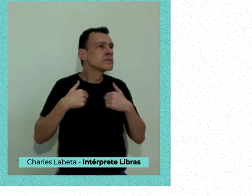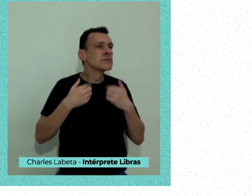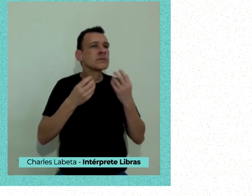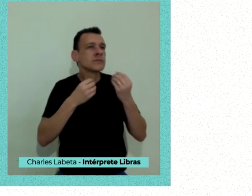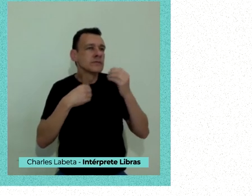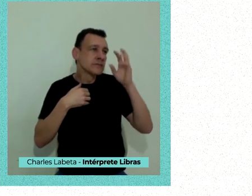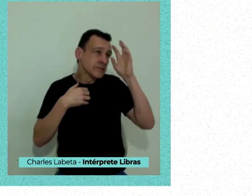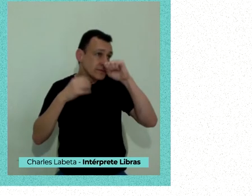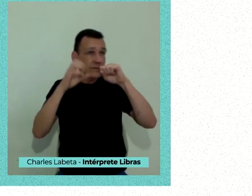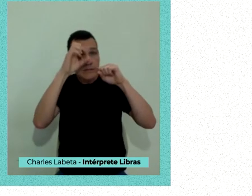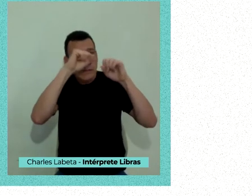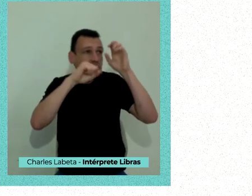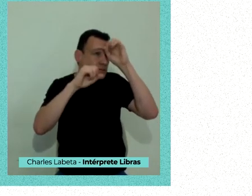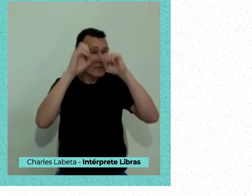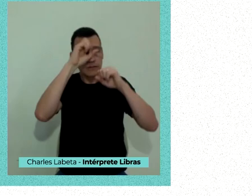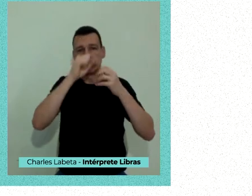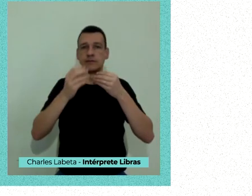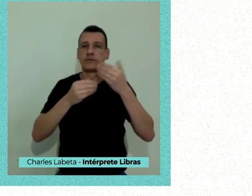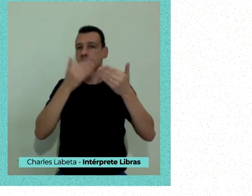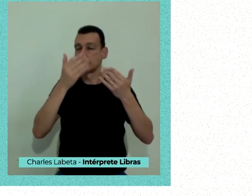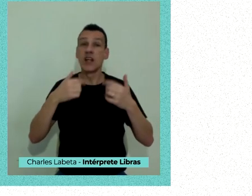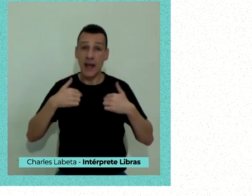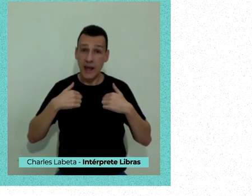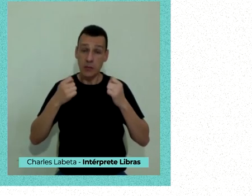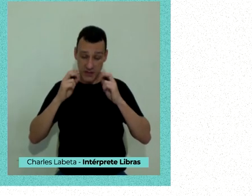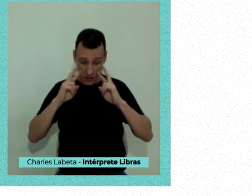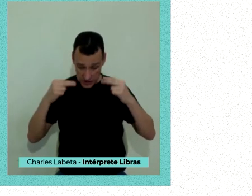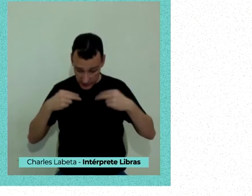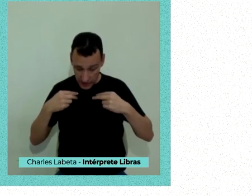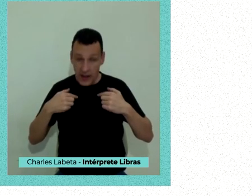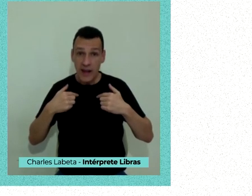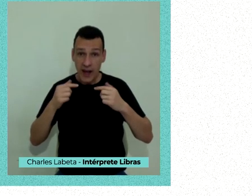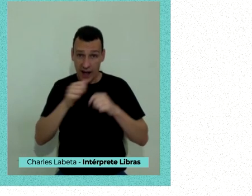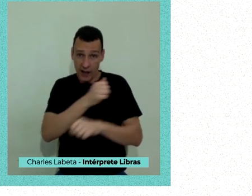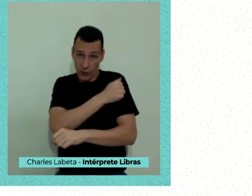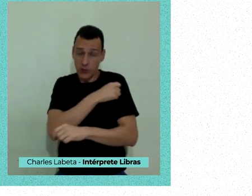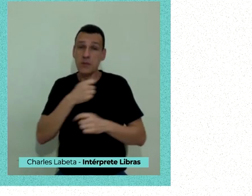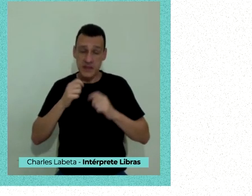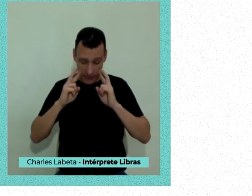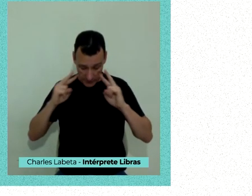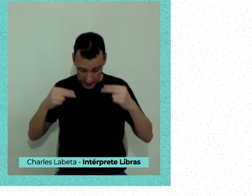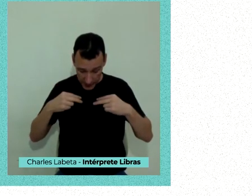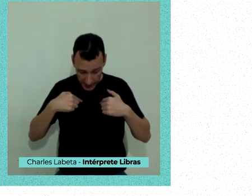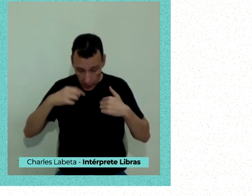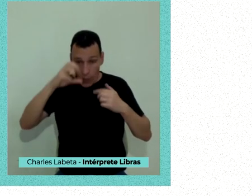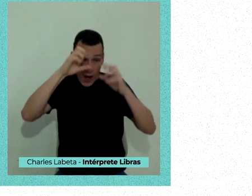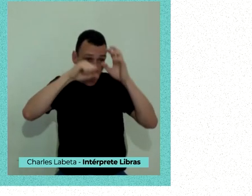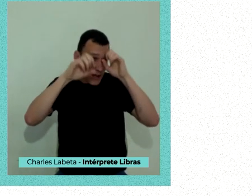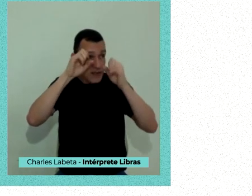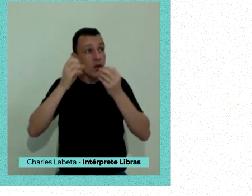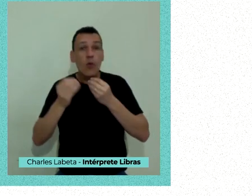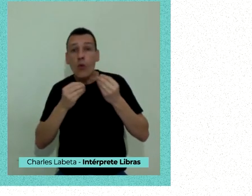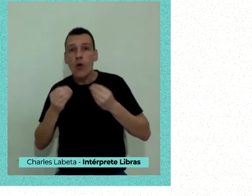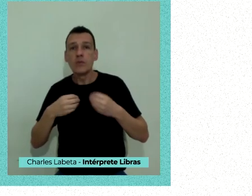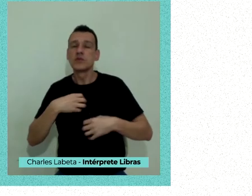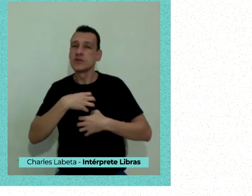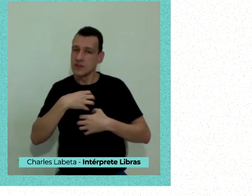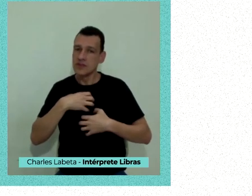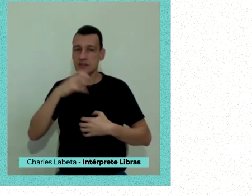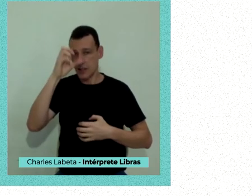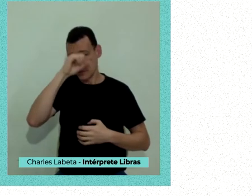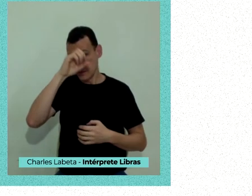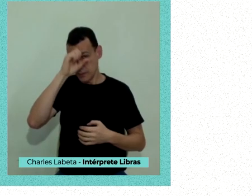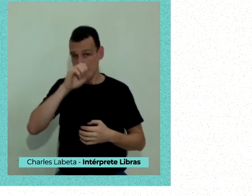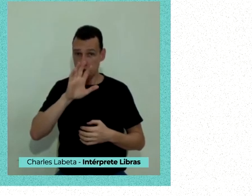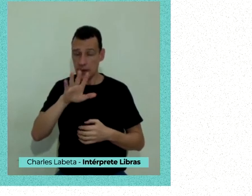e verificar quais são seus pontos fortes nessa conquista, na conquista do aprender. E os conteúdos e os projetos